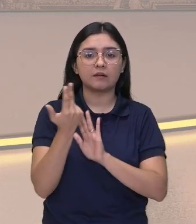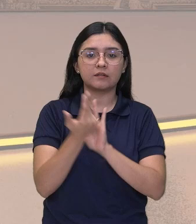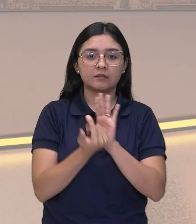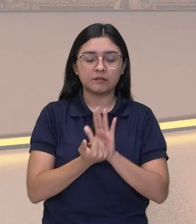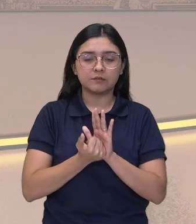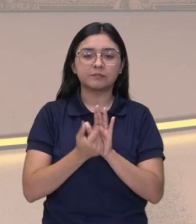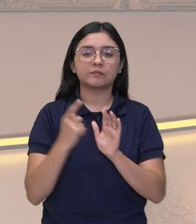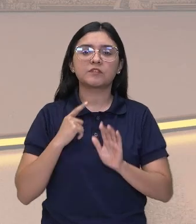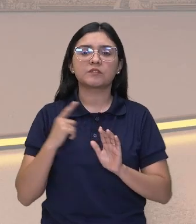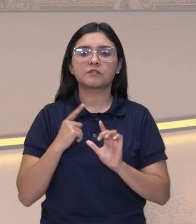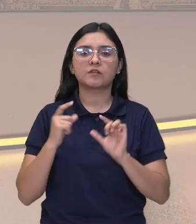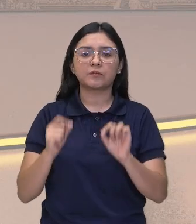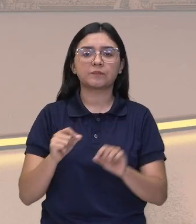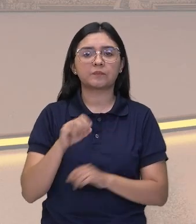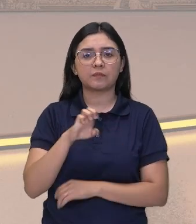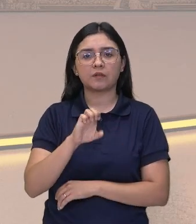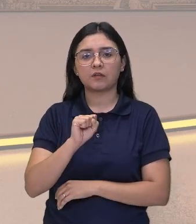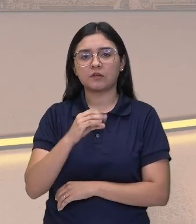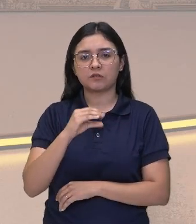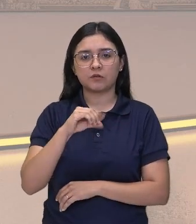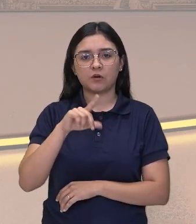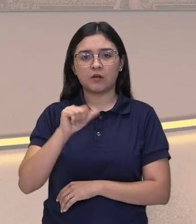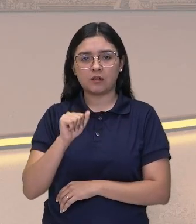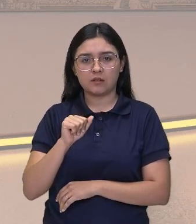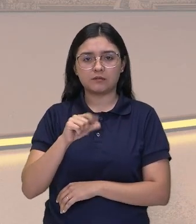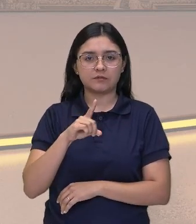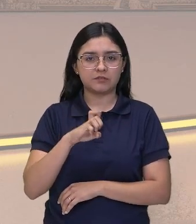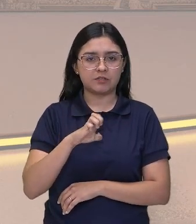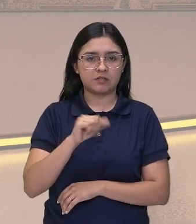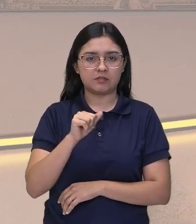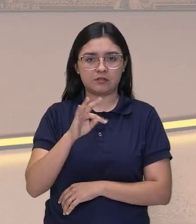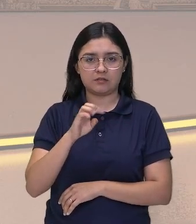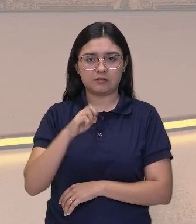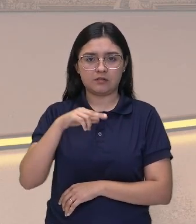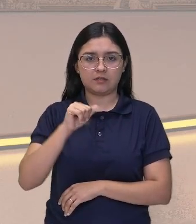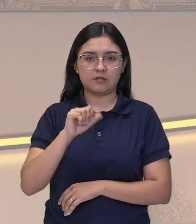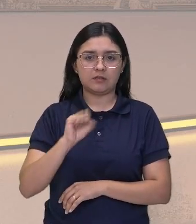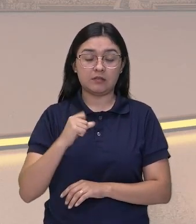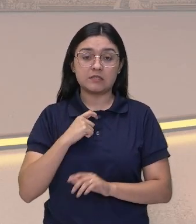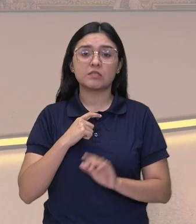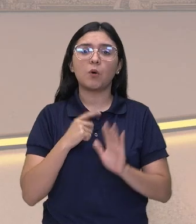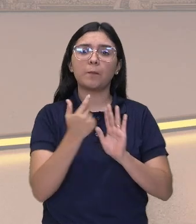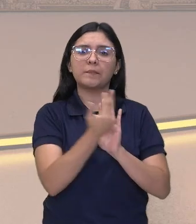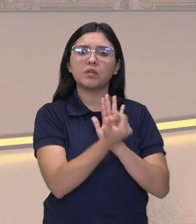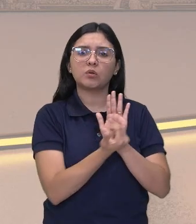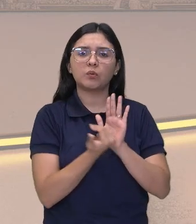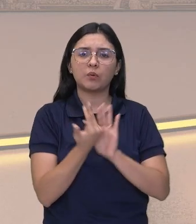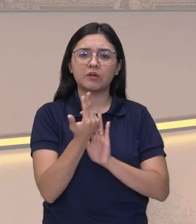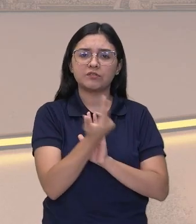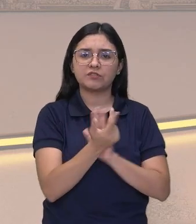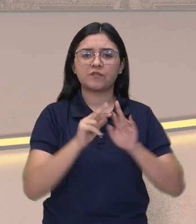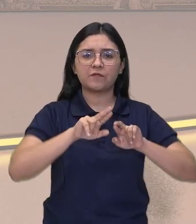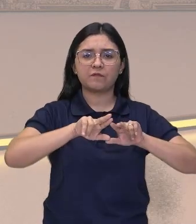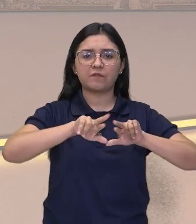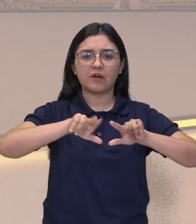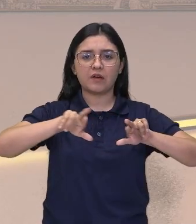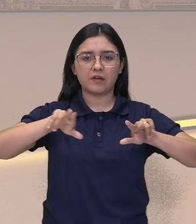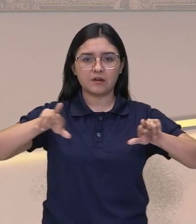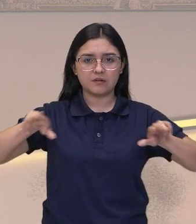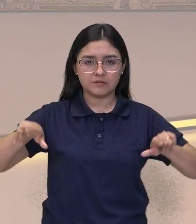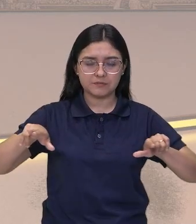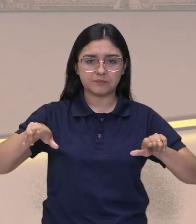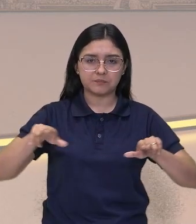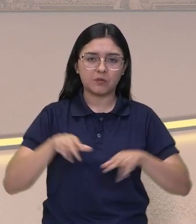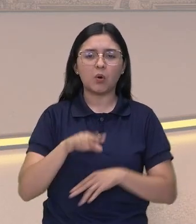de Atenas, tá certo? Que são, então, o quê? Pinturas, afrescos, né? Que chamam, então, ou